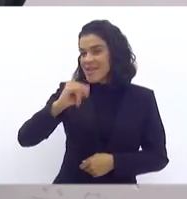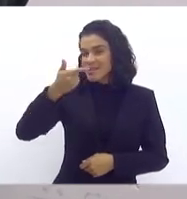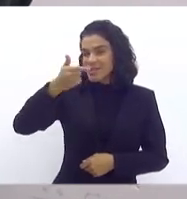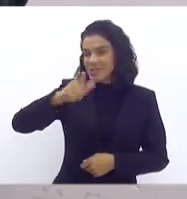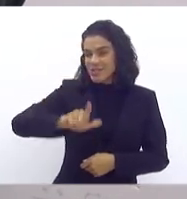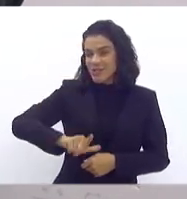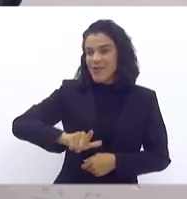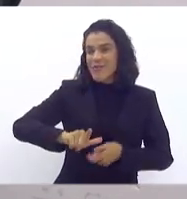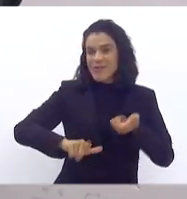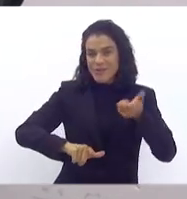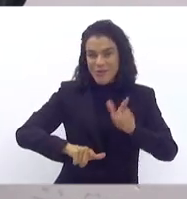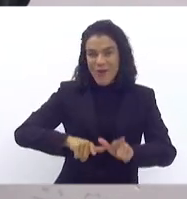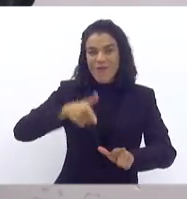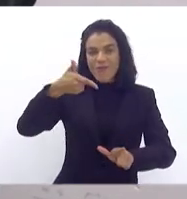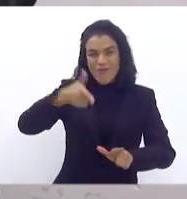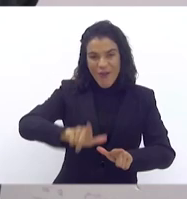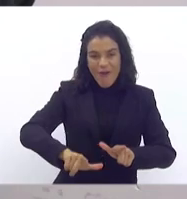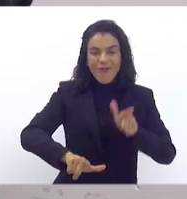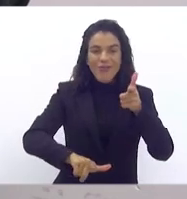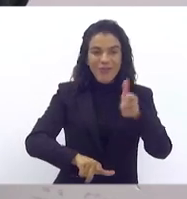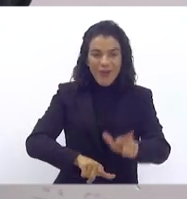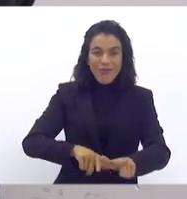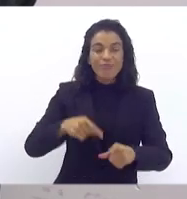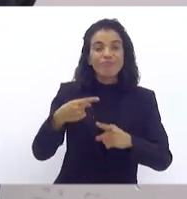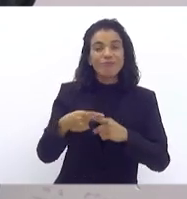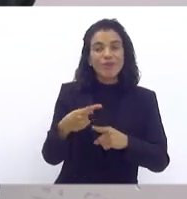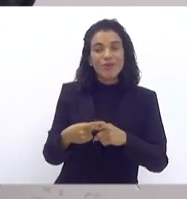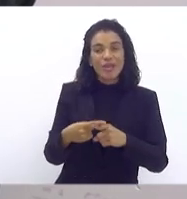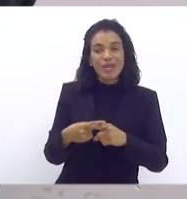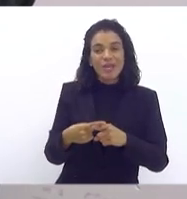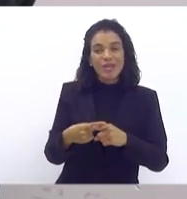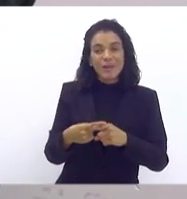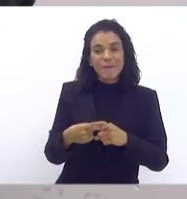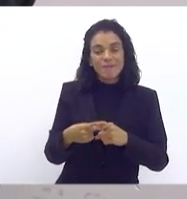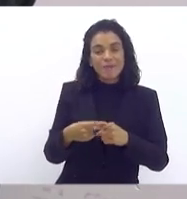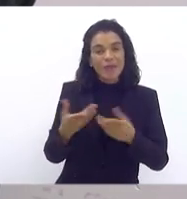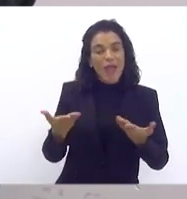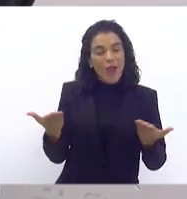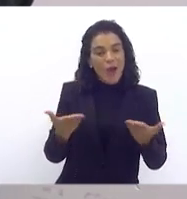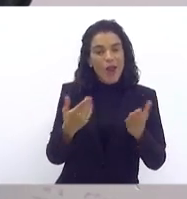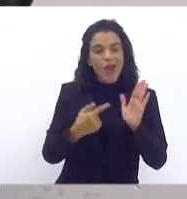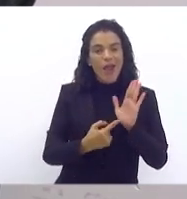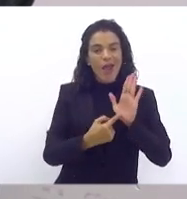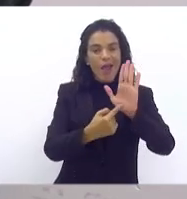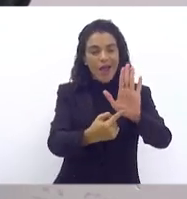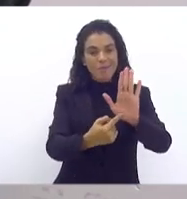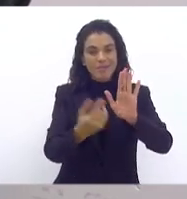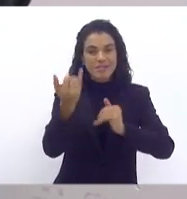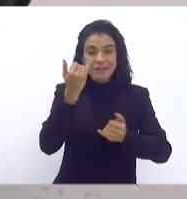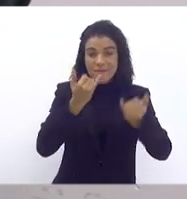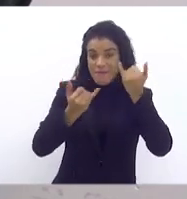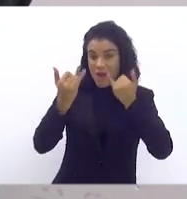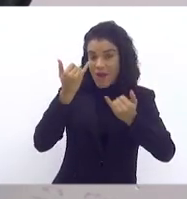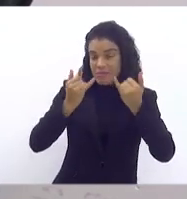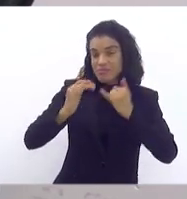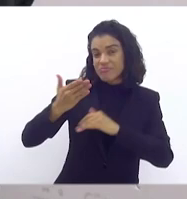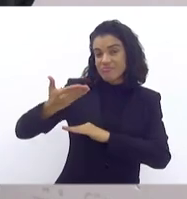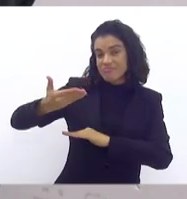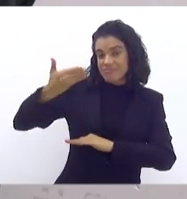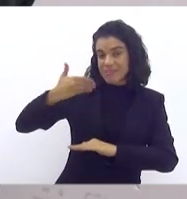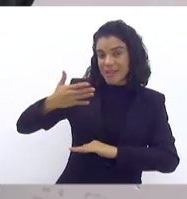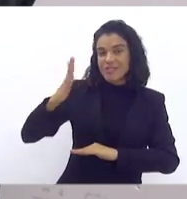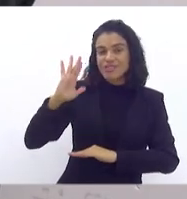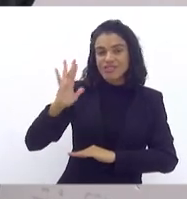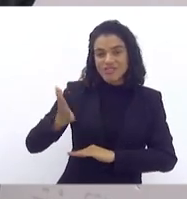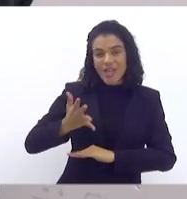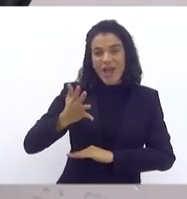em determinado grau justamente porque o Senhor eh apresenta alguns dados que nós já ouvimos aqui